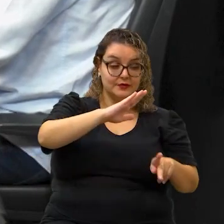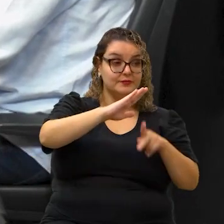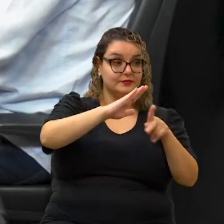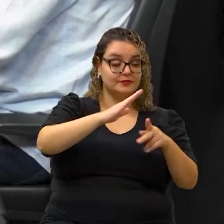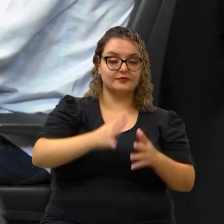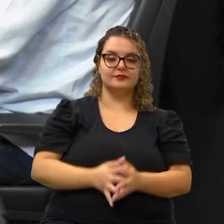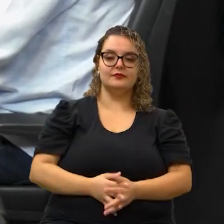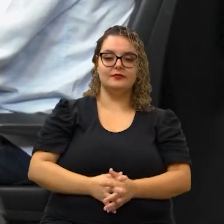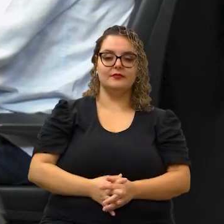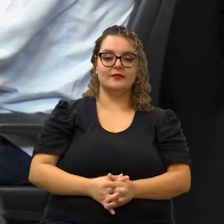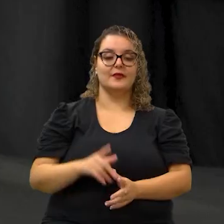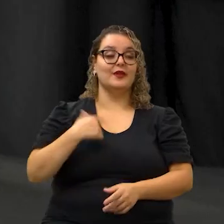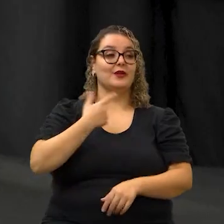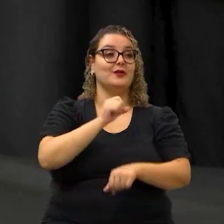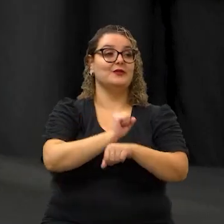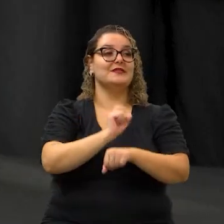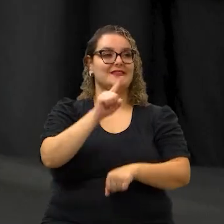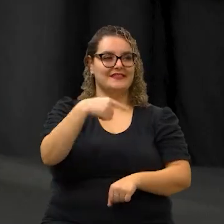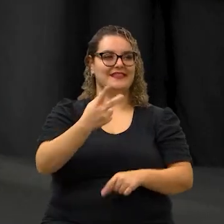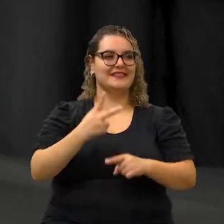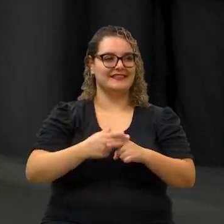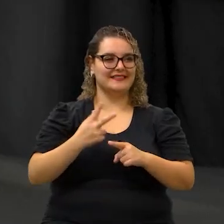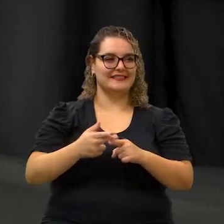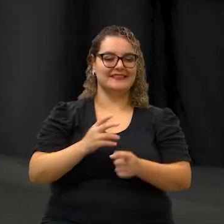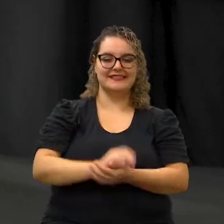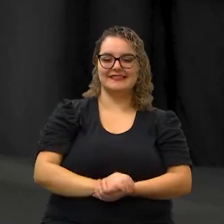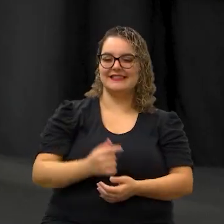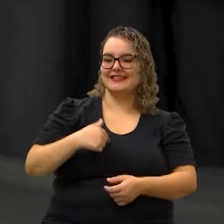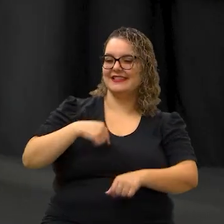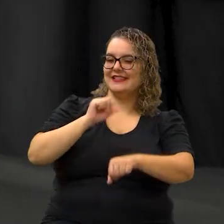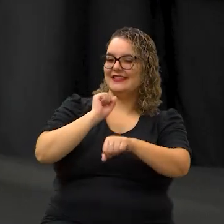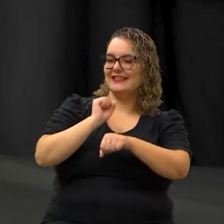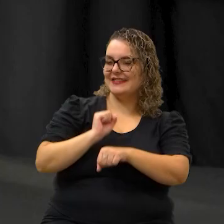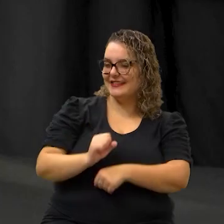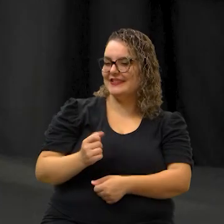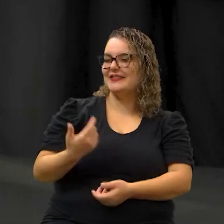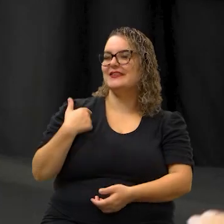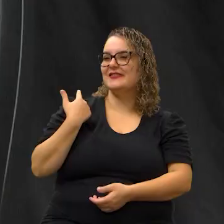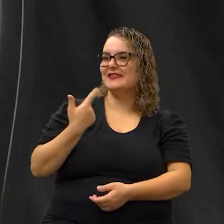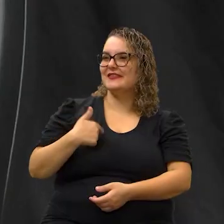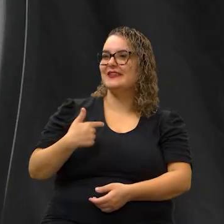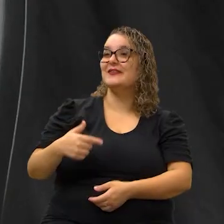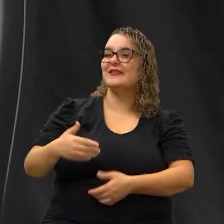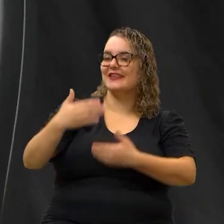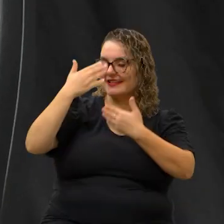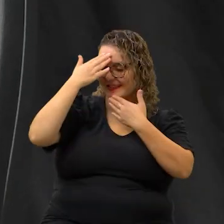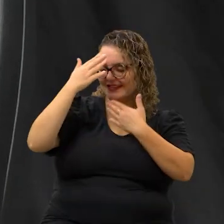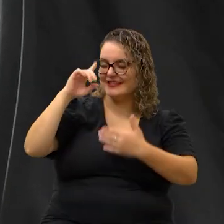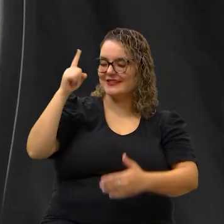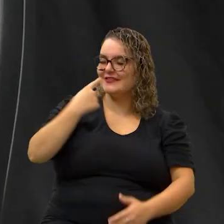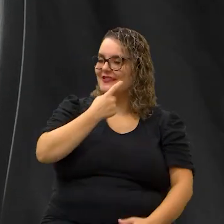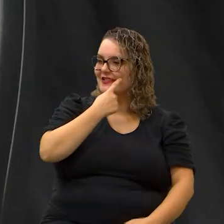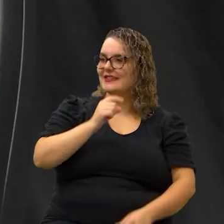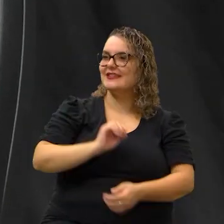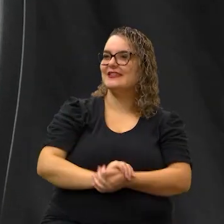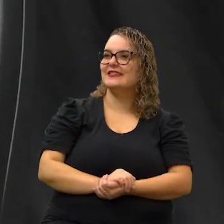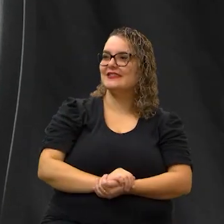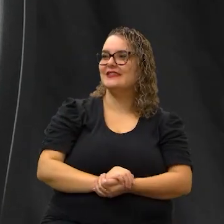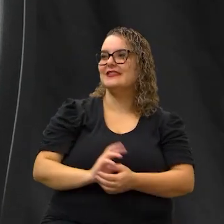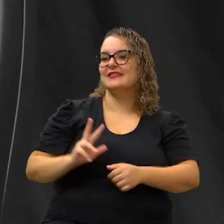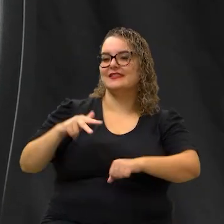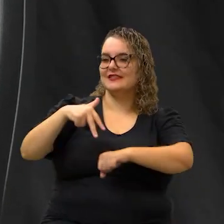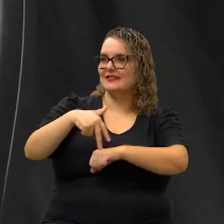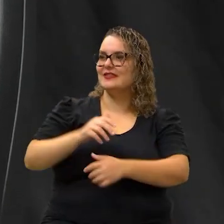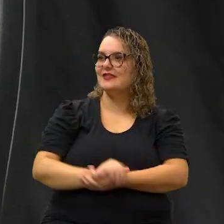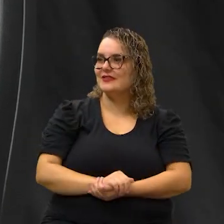nosso bate-papo aqui no Na Casa do Povo, e a gente te espera na próxima temporada, viu? Eu que agradeço, Mina, e